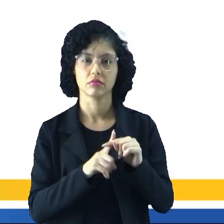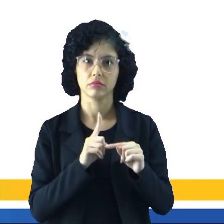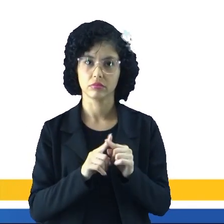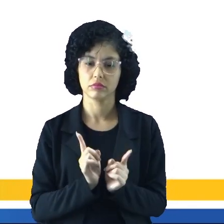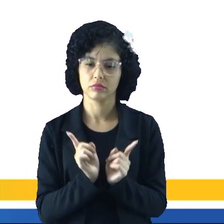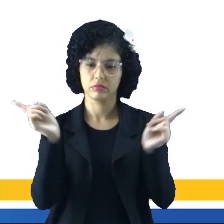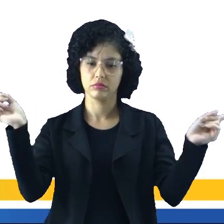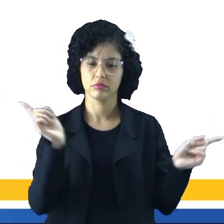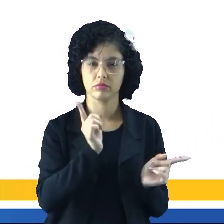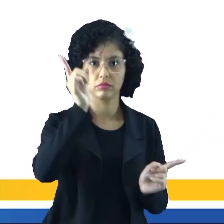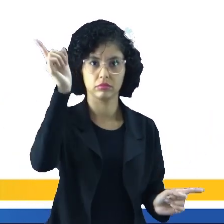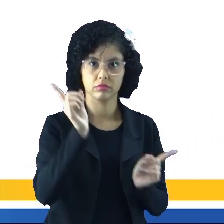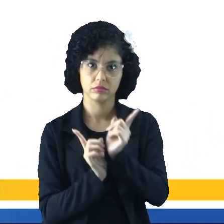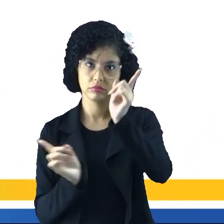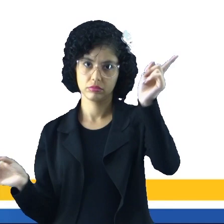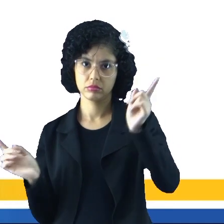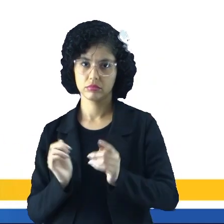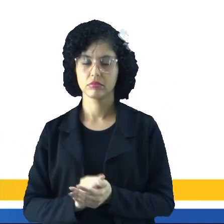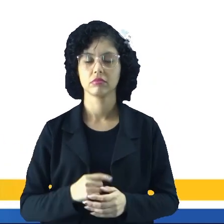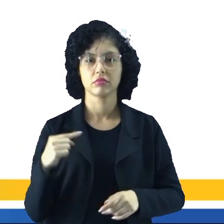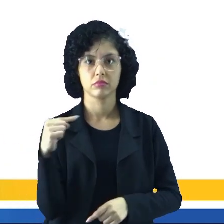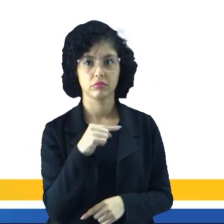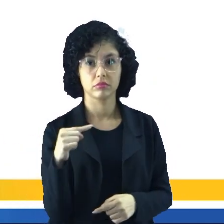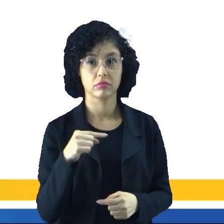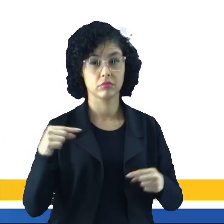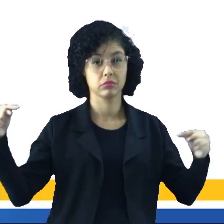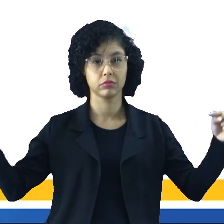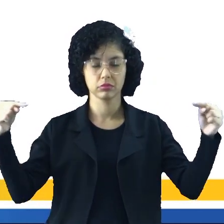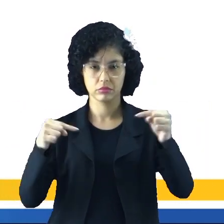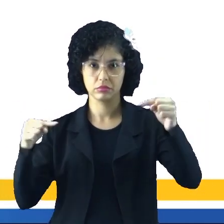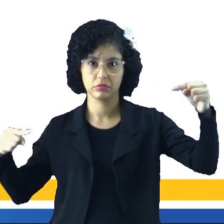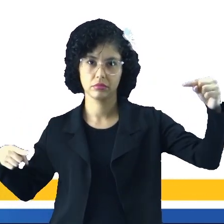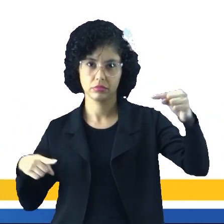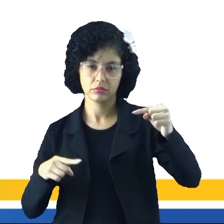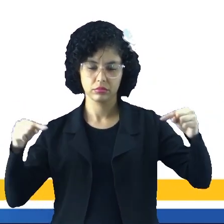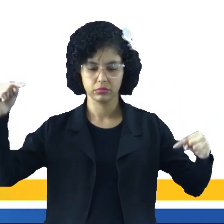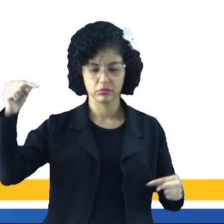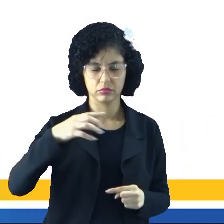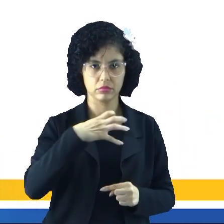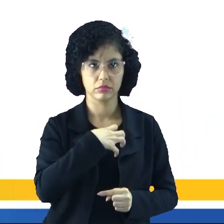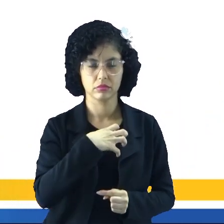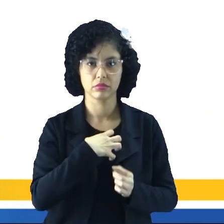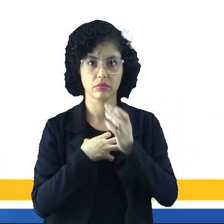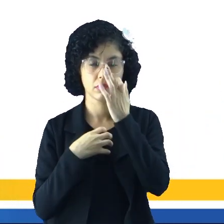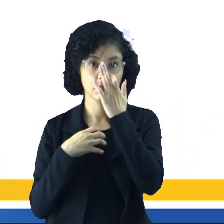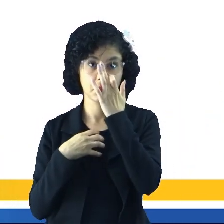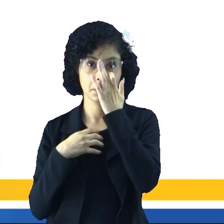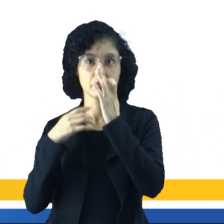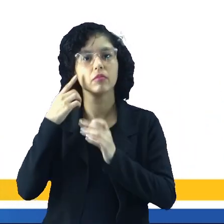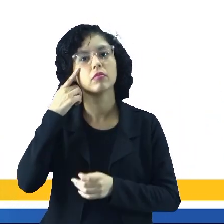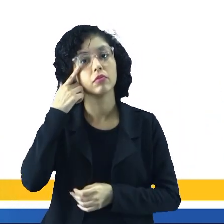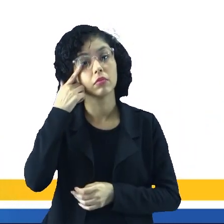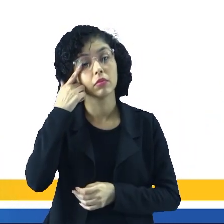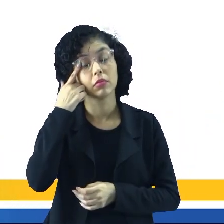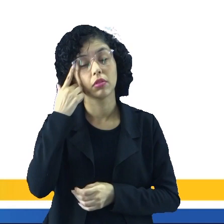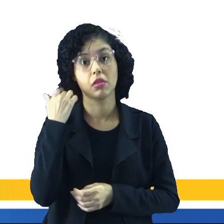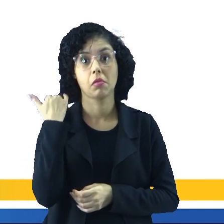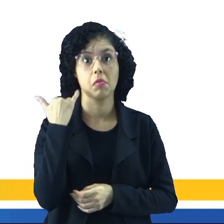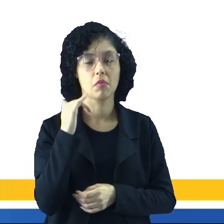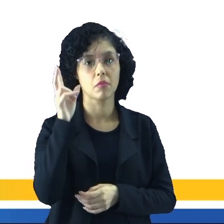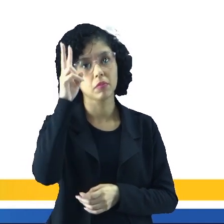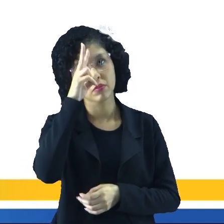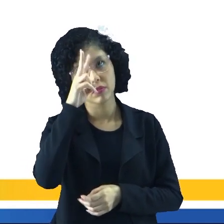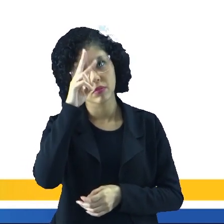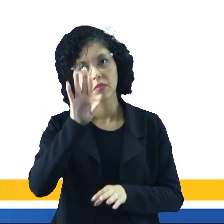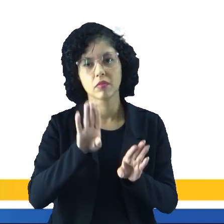positivas, afastamento, e campo elétrico, né, de cargas negativas, sentido de aproximação. Lembrando que